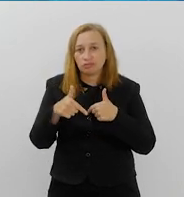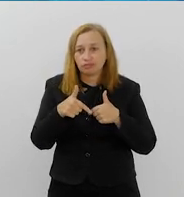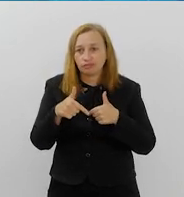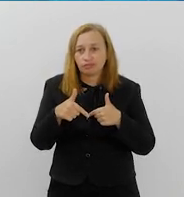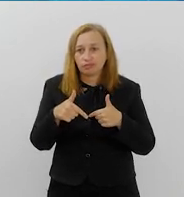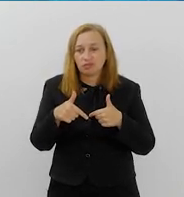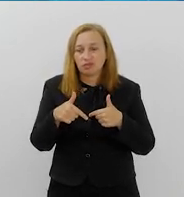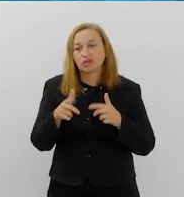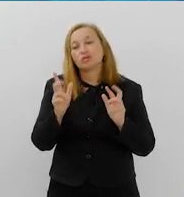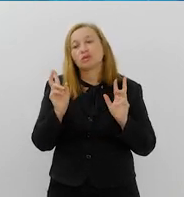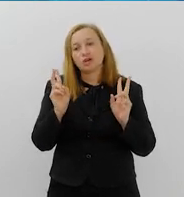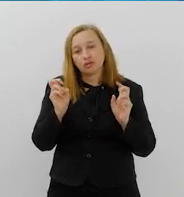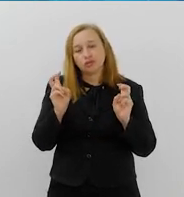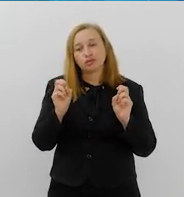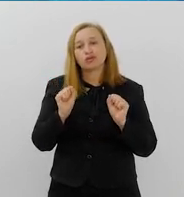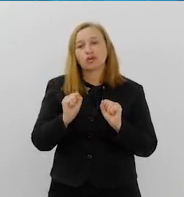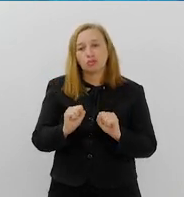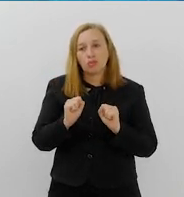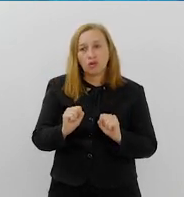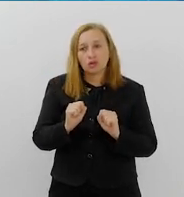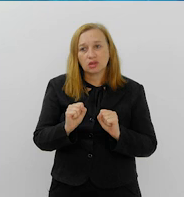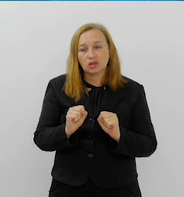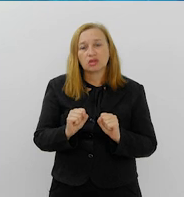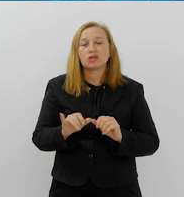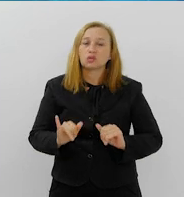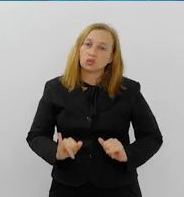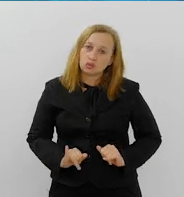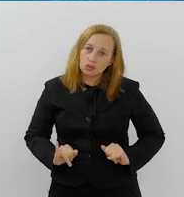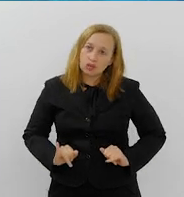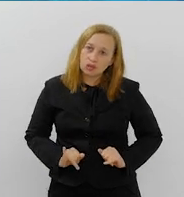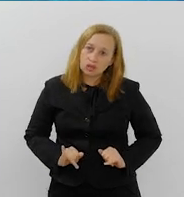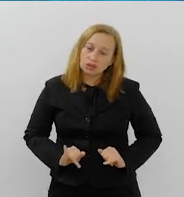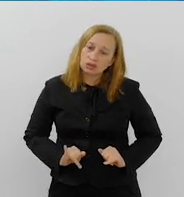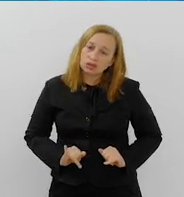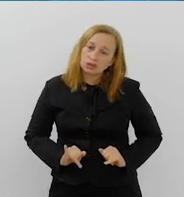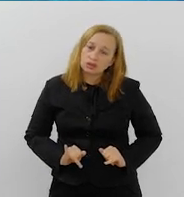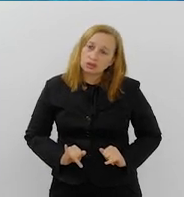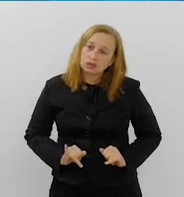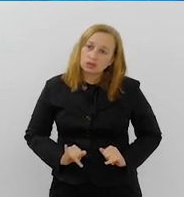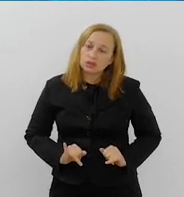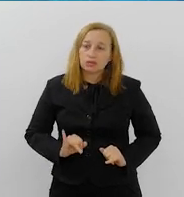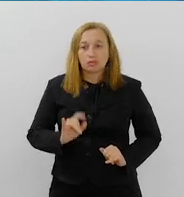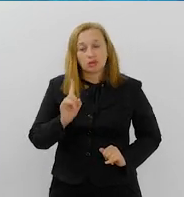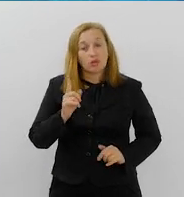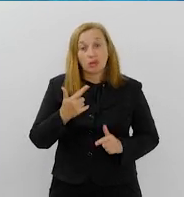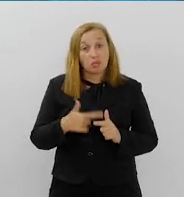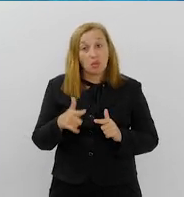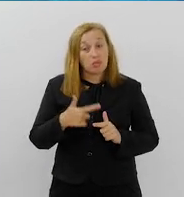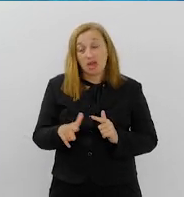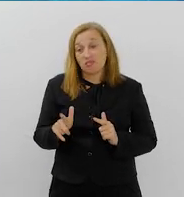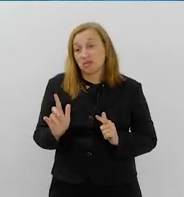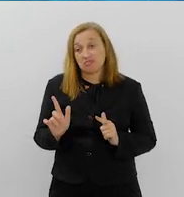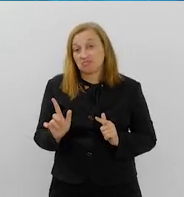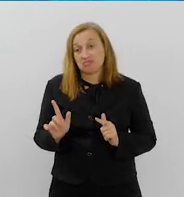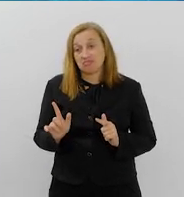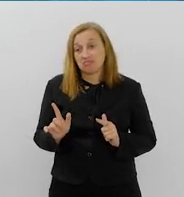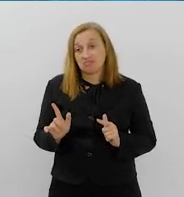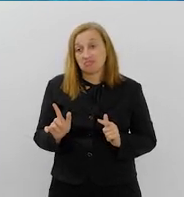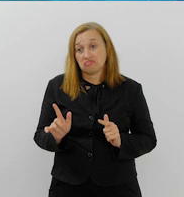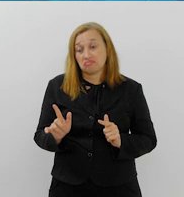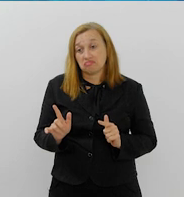trabalho. Então, são questões que podem me trazer sofrimento e não ser considerado